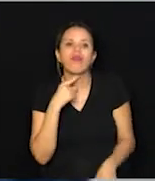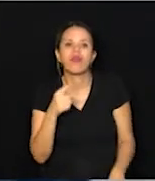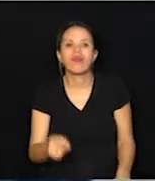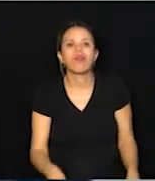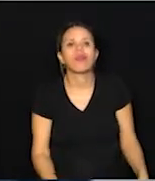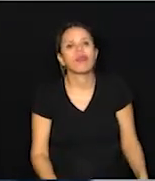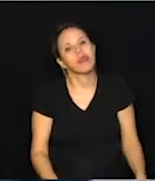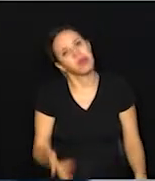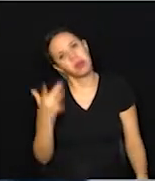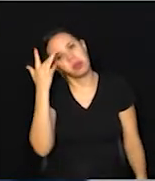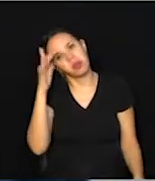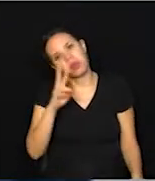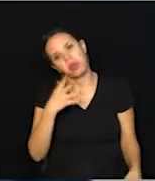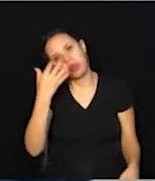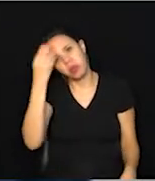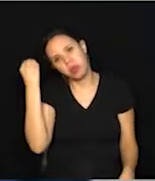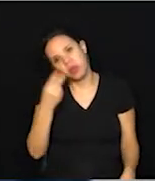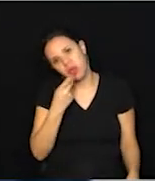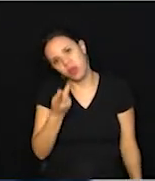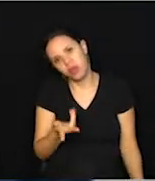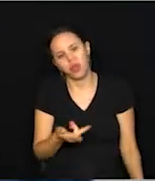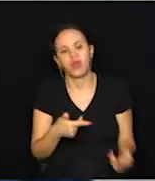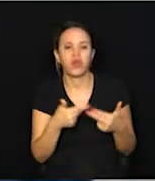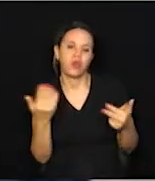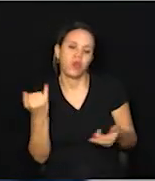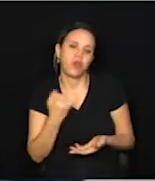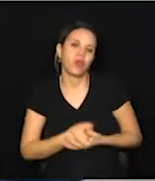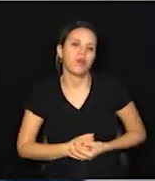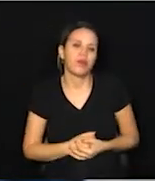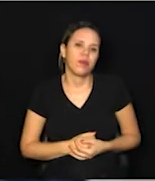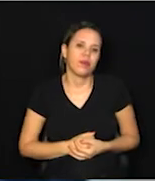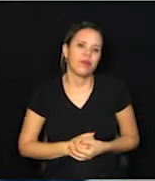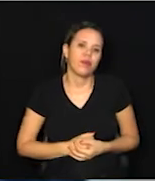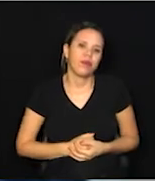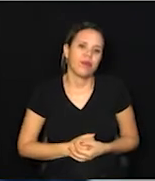Não sei se eu esqueci de citar alguma coisa importante aí.